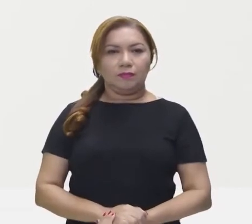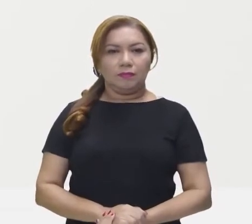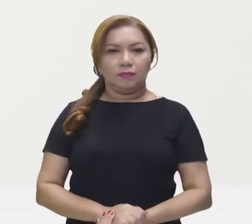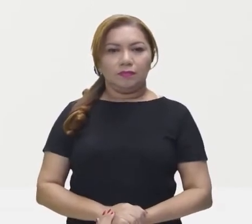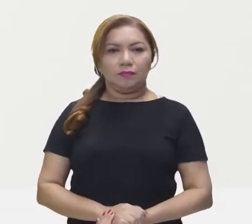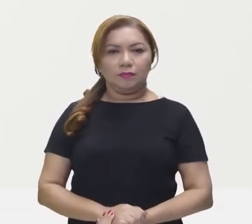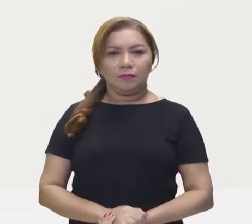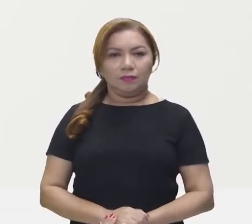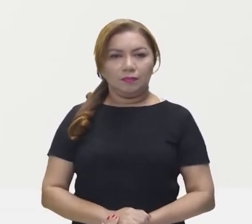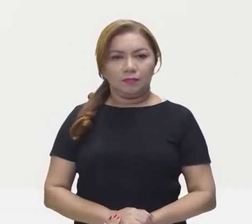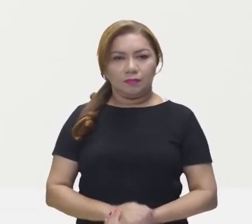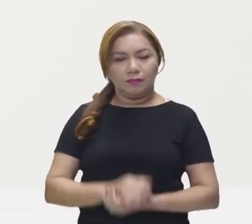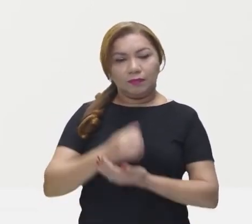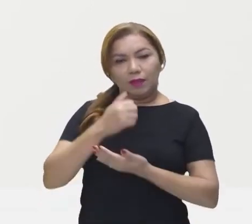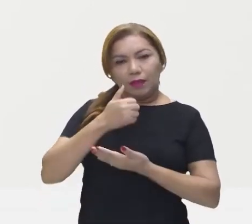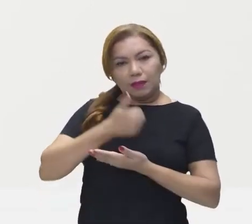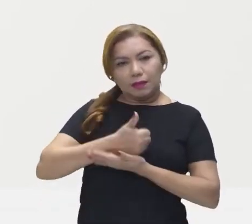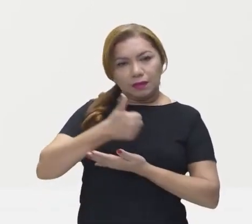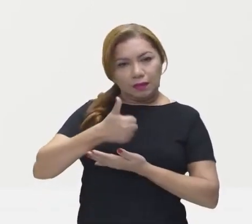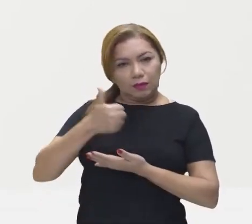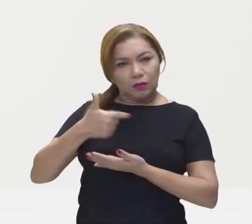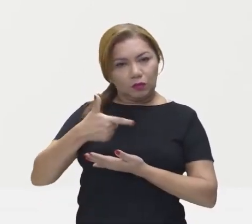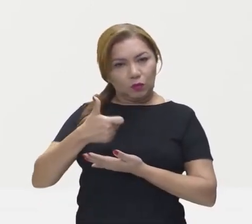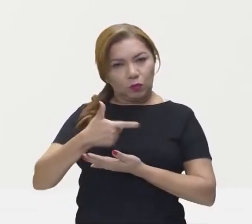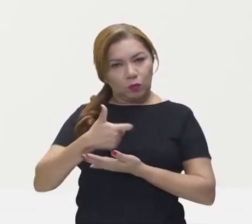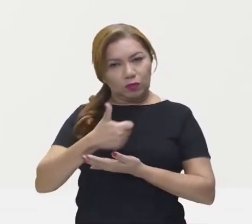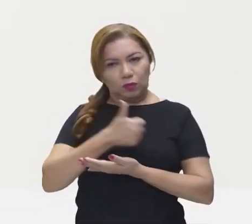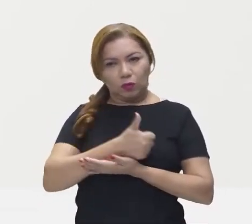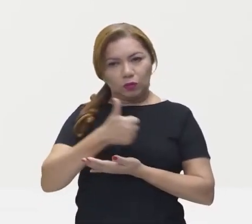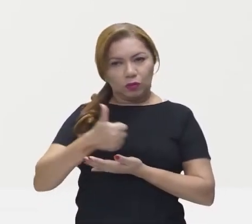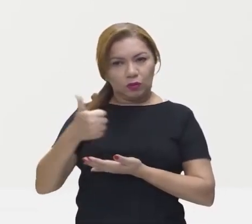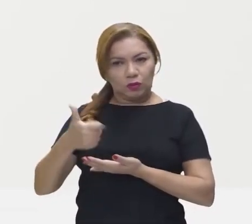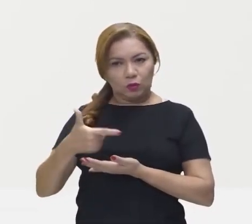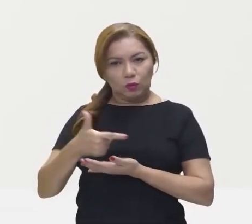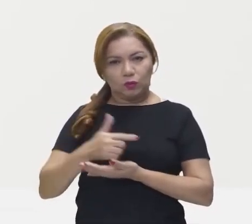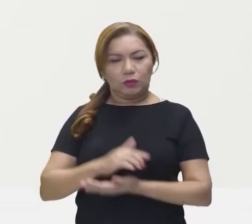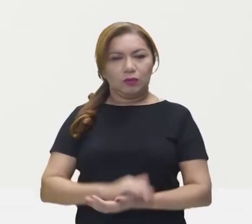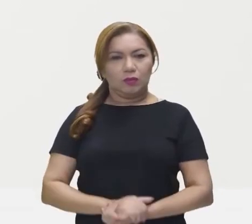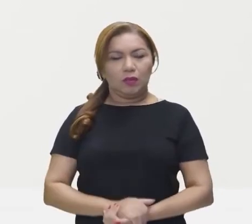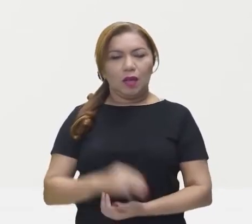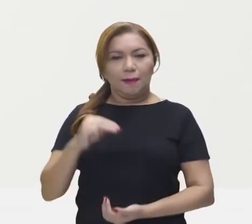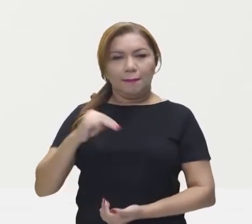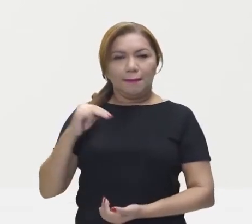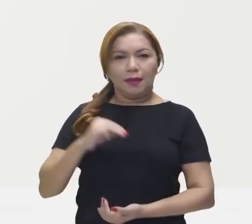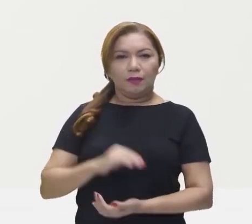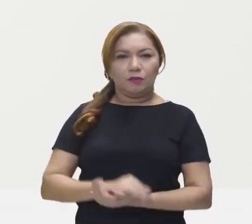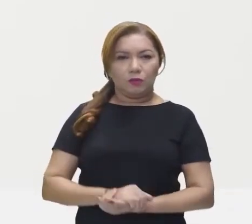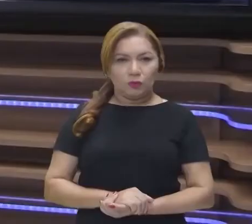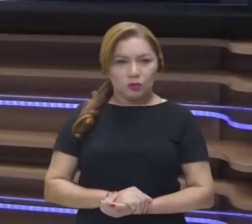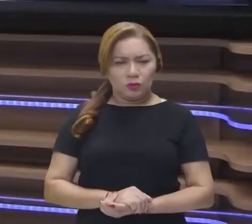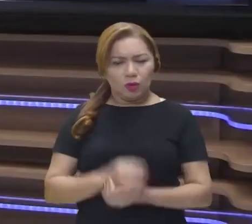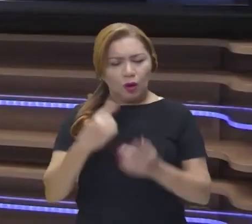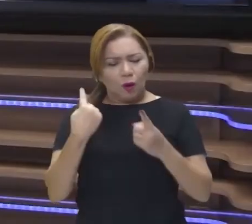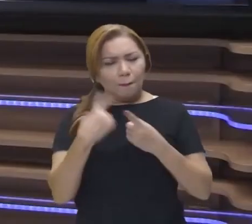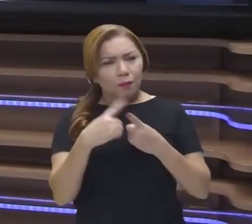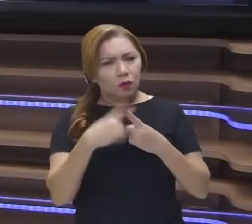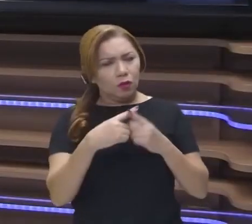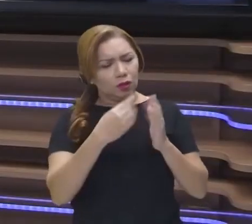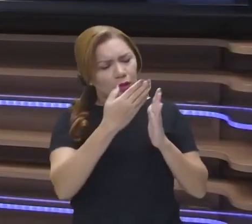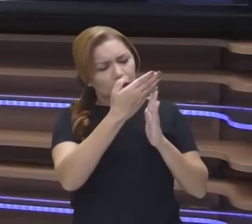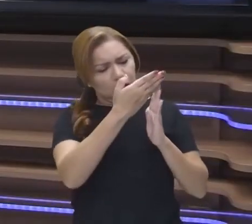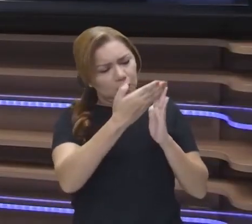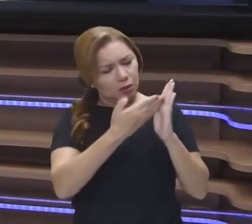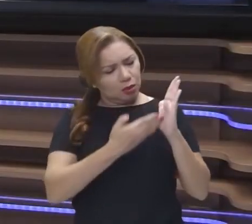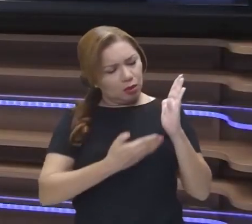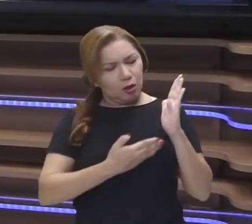aproximadamente 112 metros. Olha aqui para mim. Por quê? Por que, professor? Por que que tem